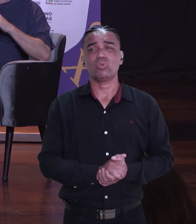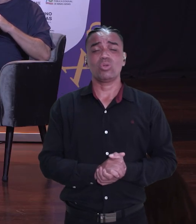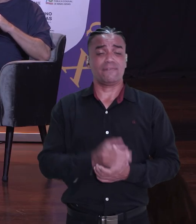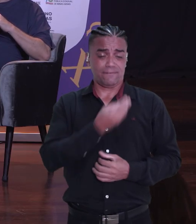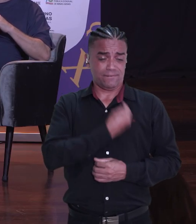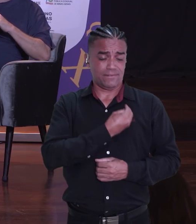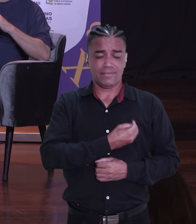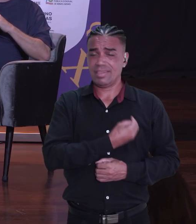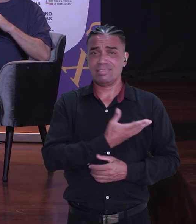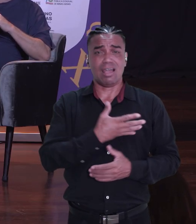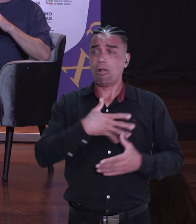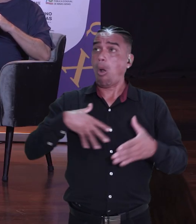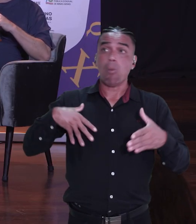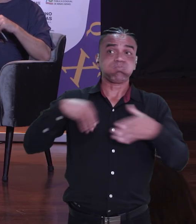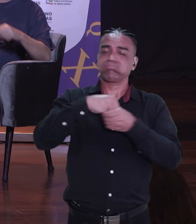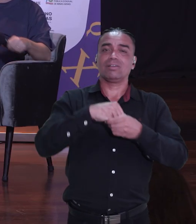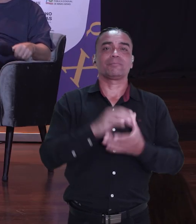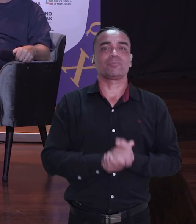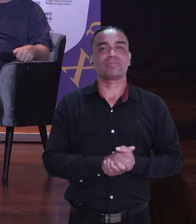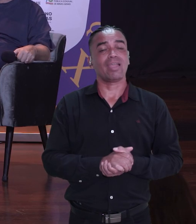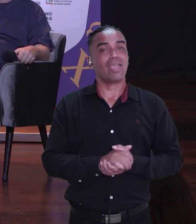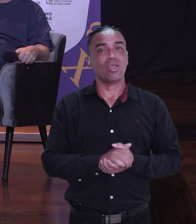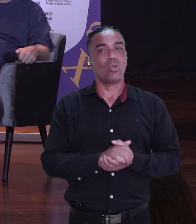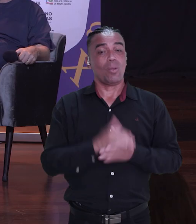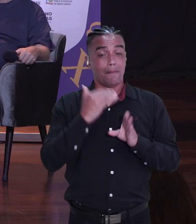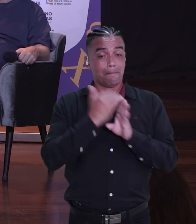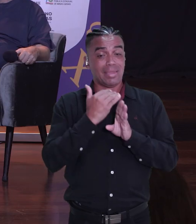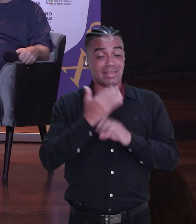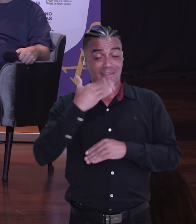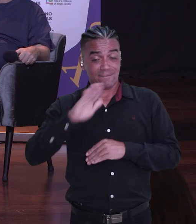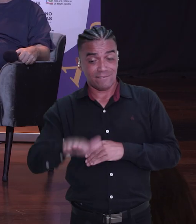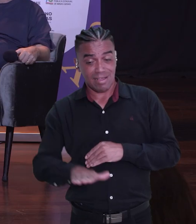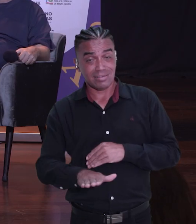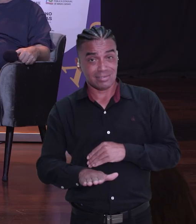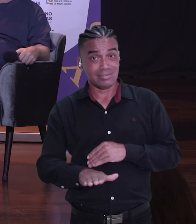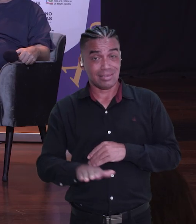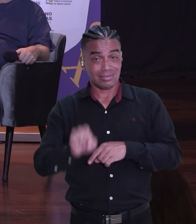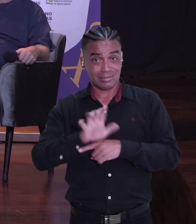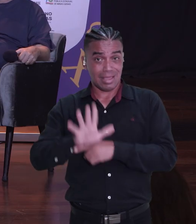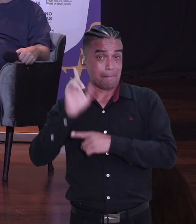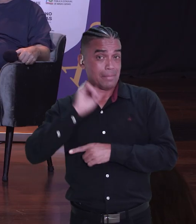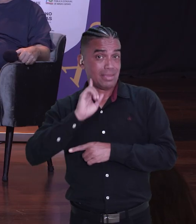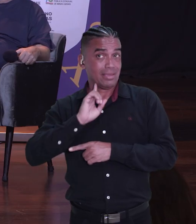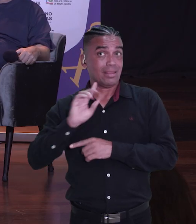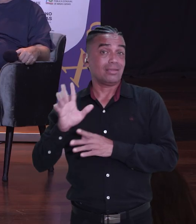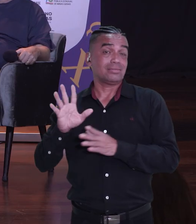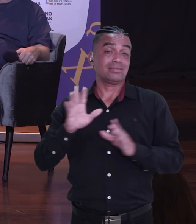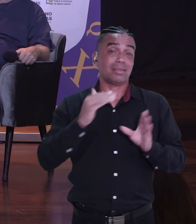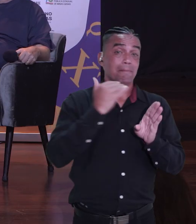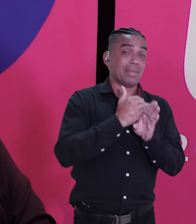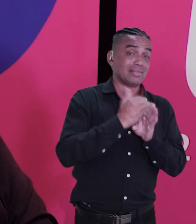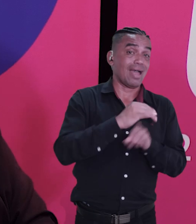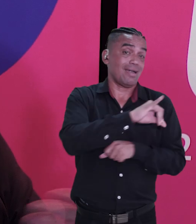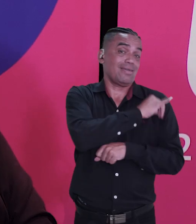isso foi tomando a sua vida, né? Eu passei metade da infância aqui, em Minas Gerais, e ao